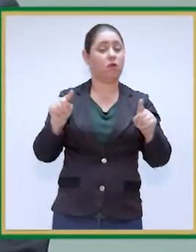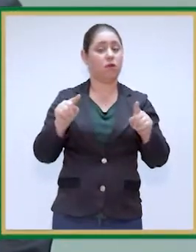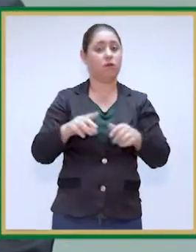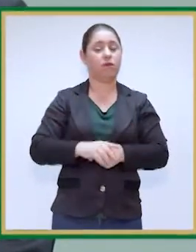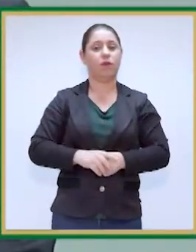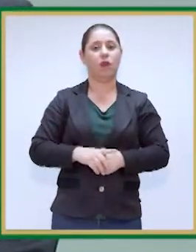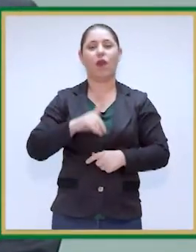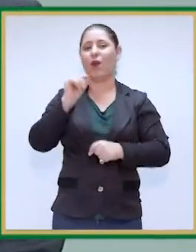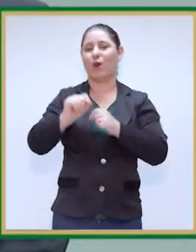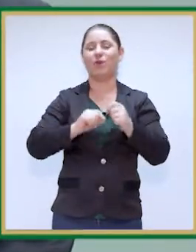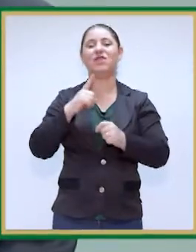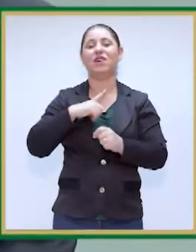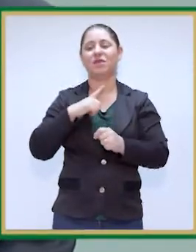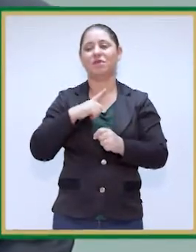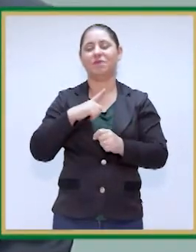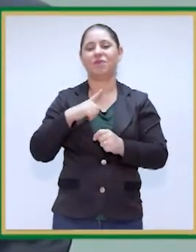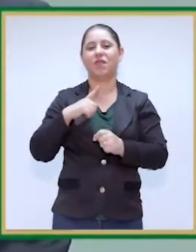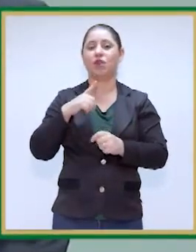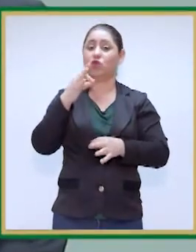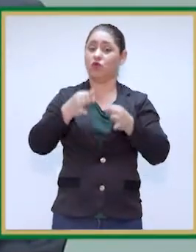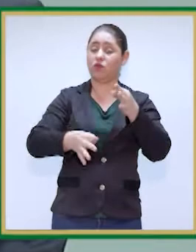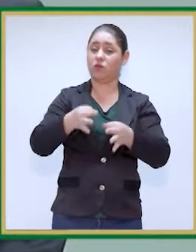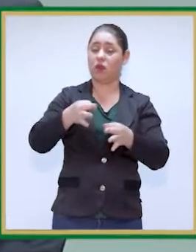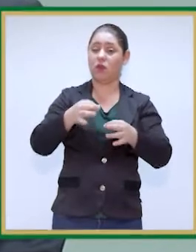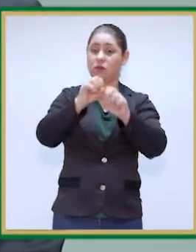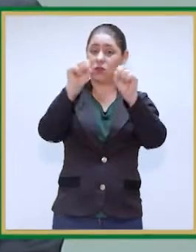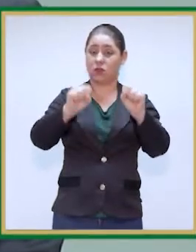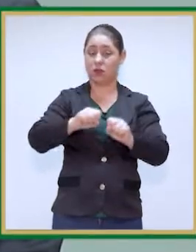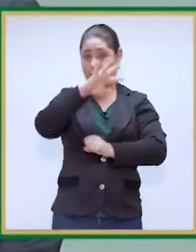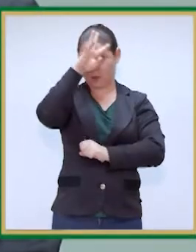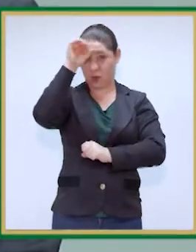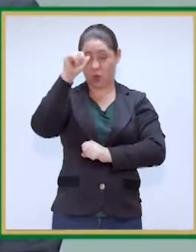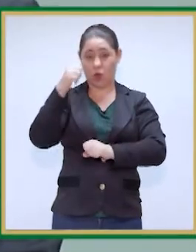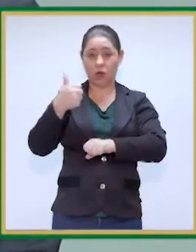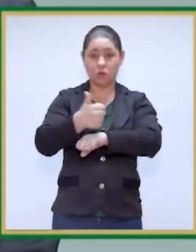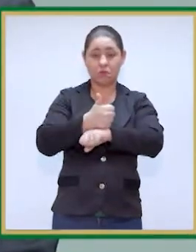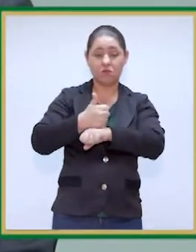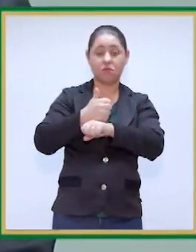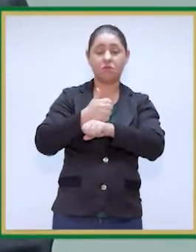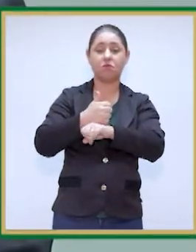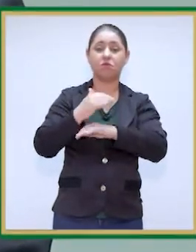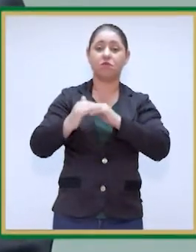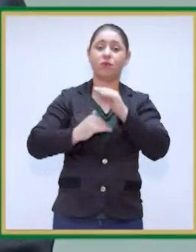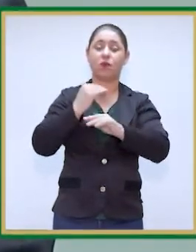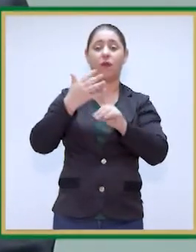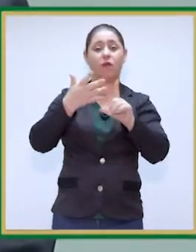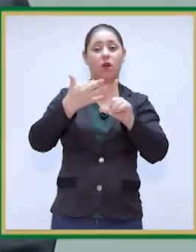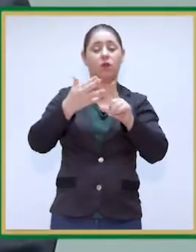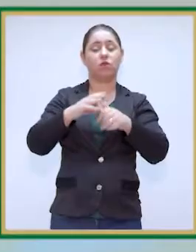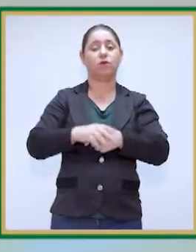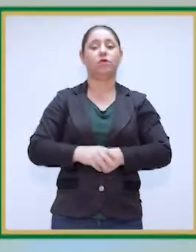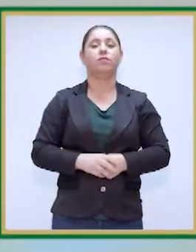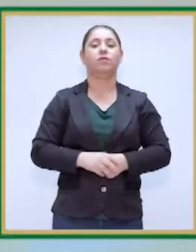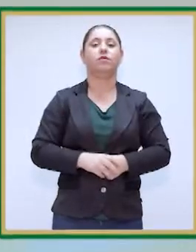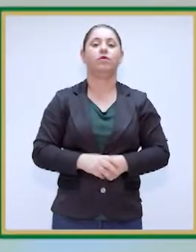Então essa é a vantagem que eu falei do sistema judicial de Mato Grosso do Sul ser totalmente